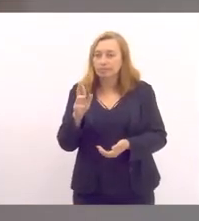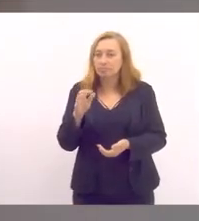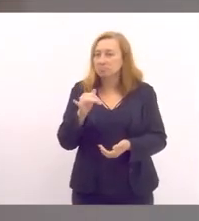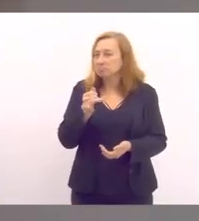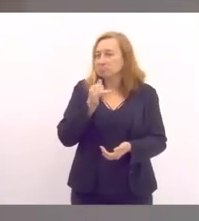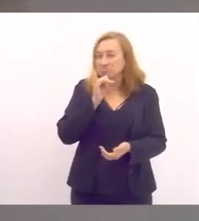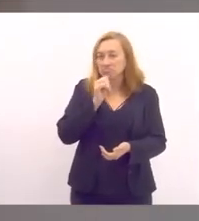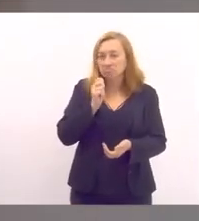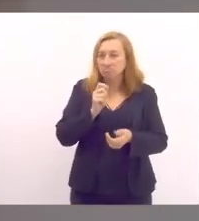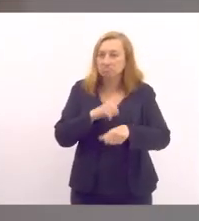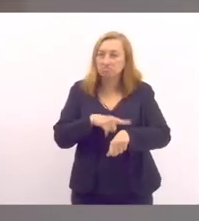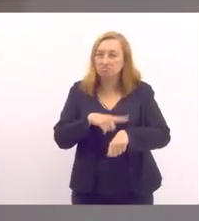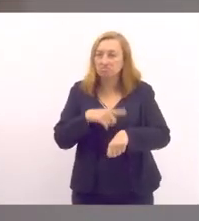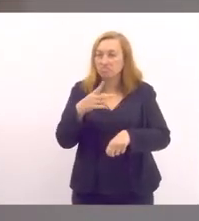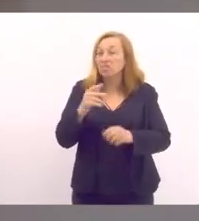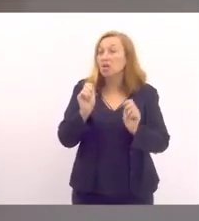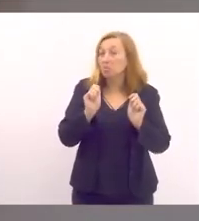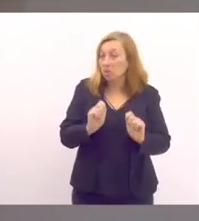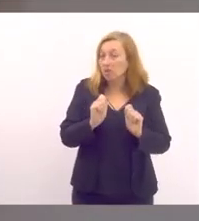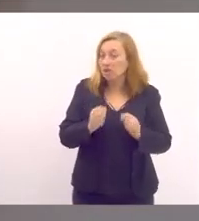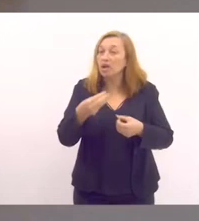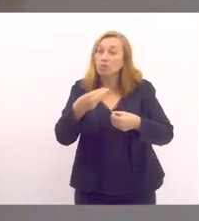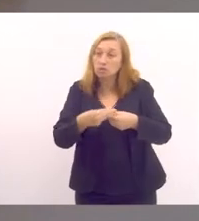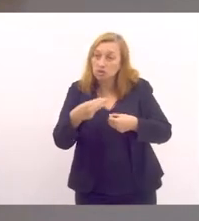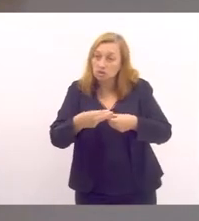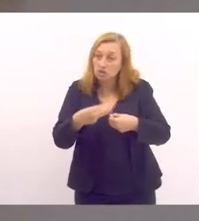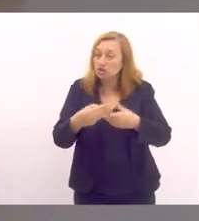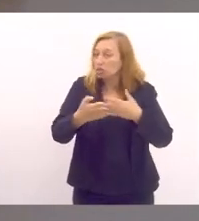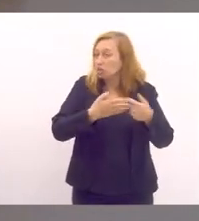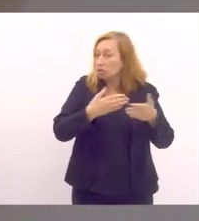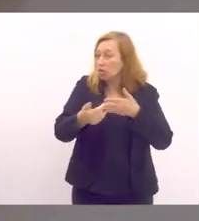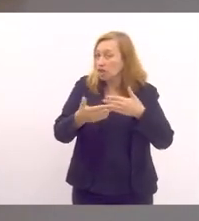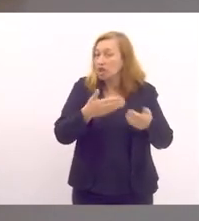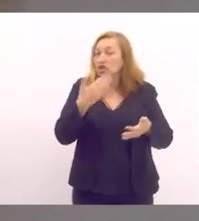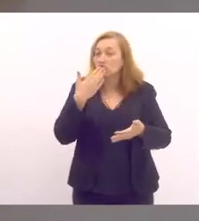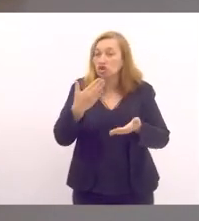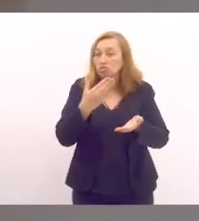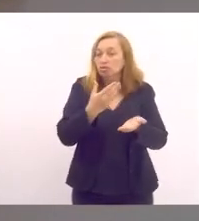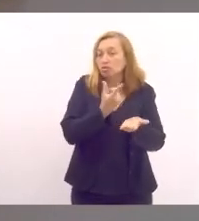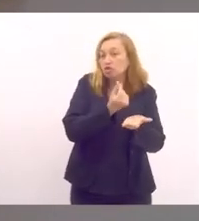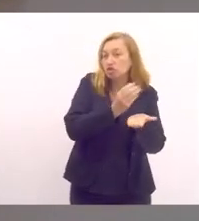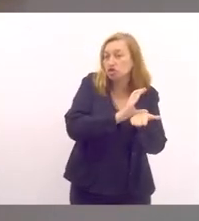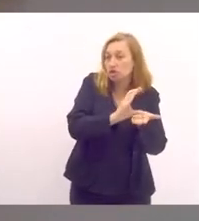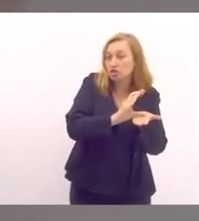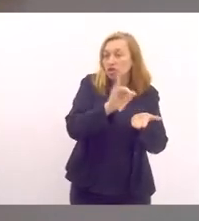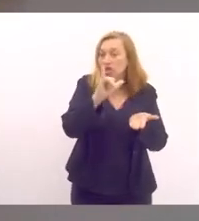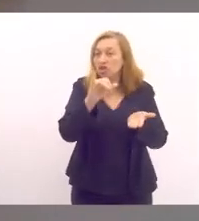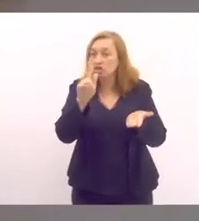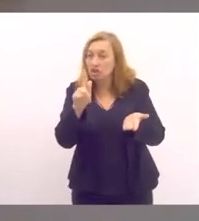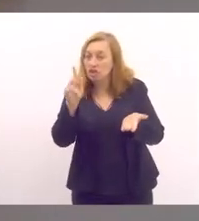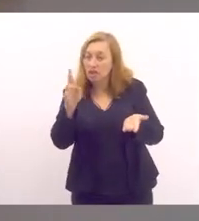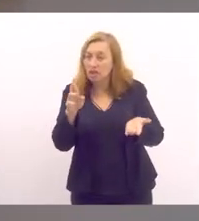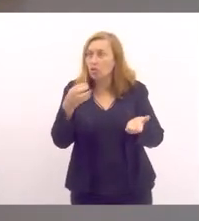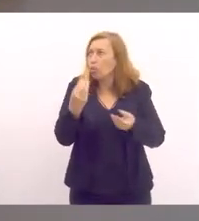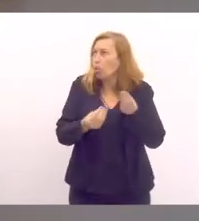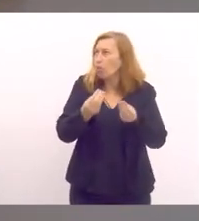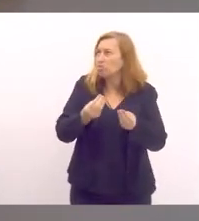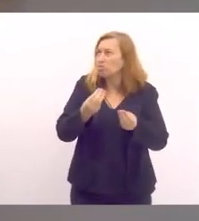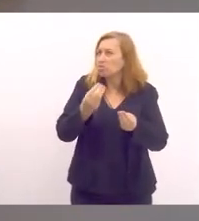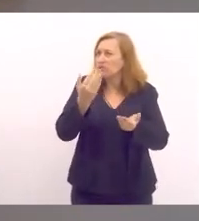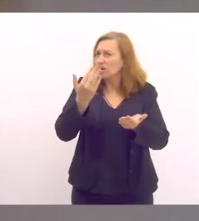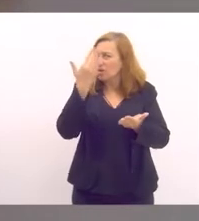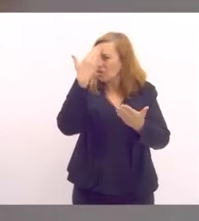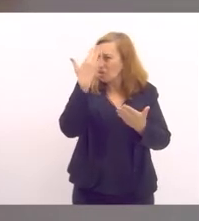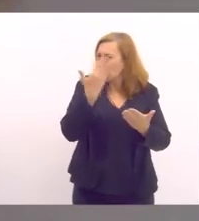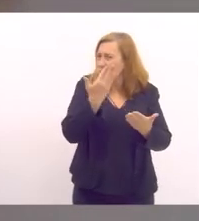falam assim, poderá o município aportar qualquer tipo de recurso na IGR, porque como é que nós vamos cumprir tudo que está dizendo que a gente tem que cumprir ali?